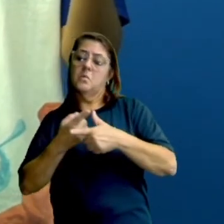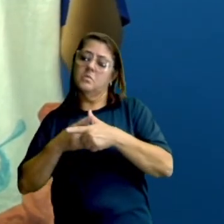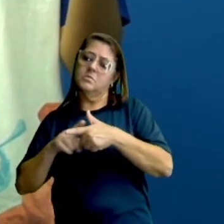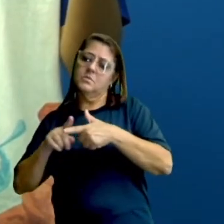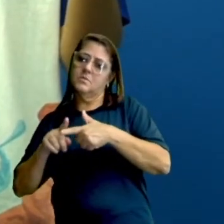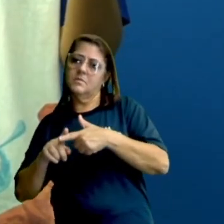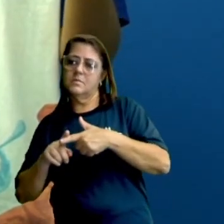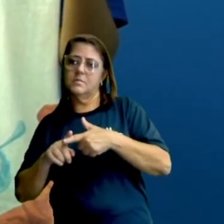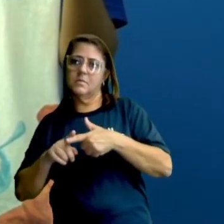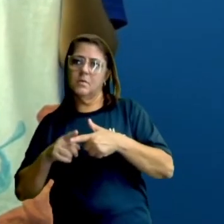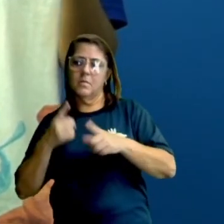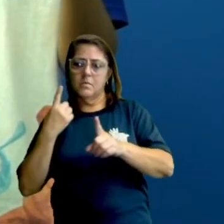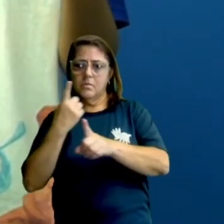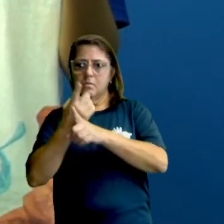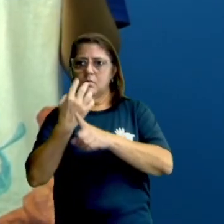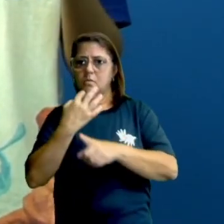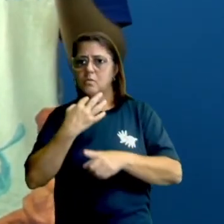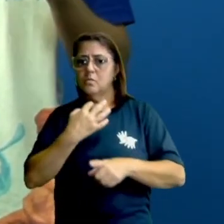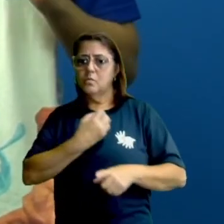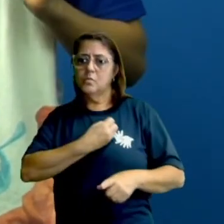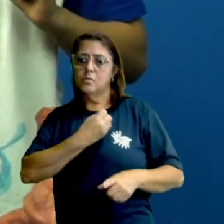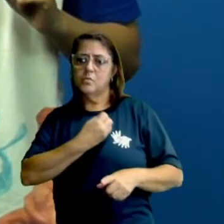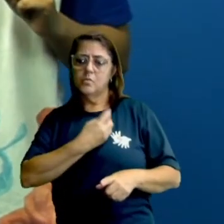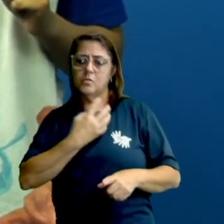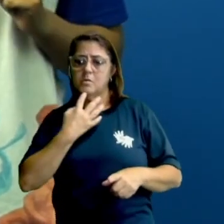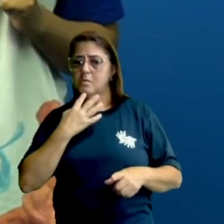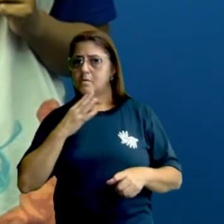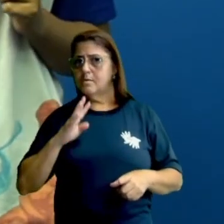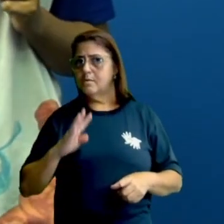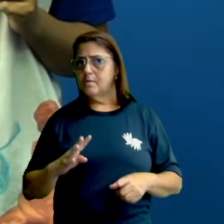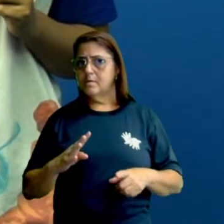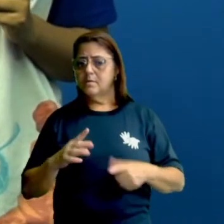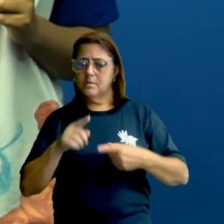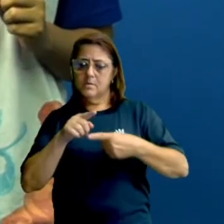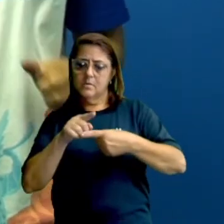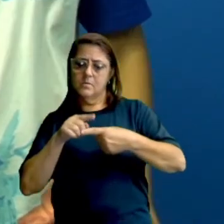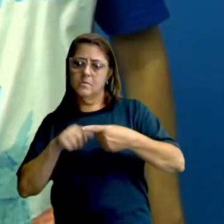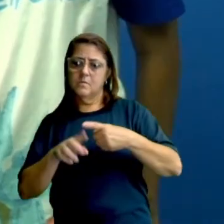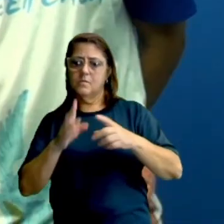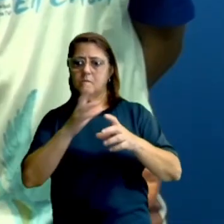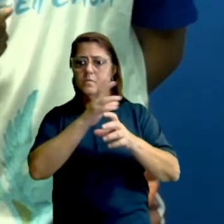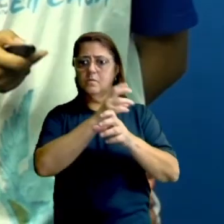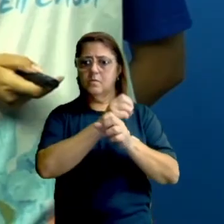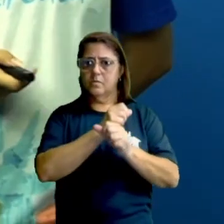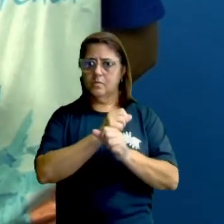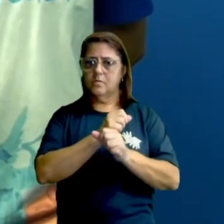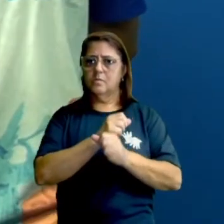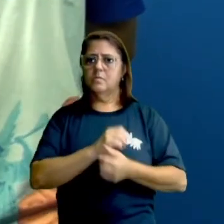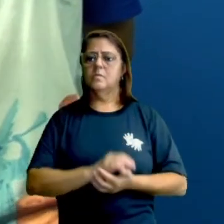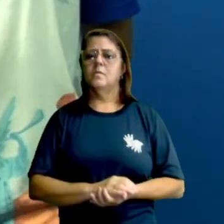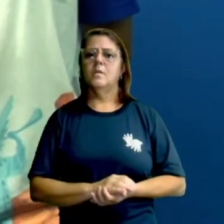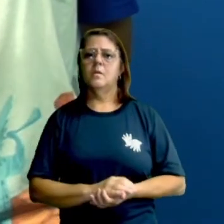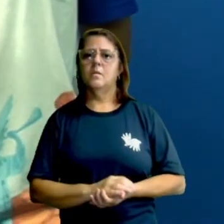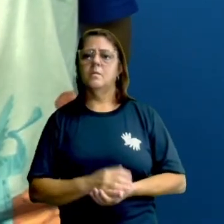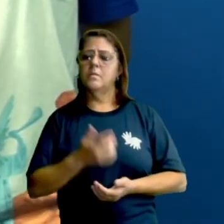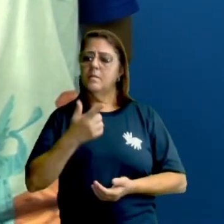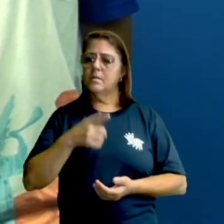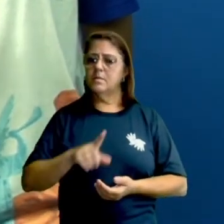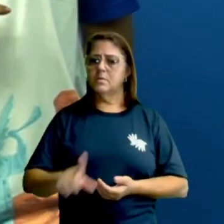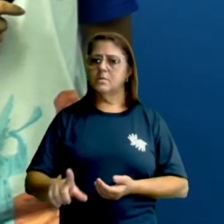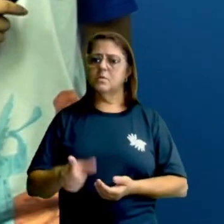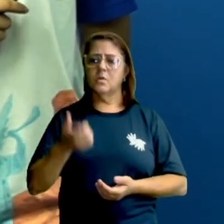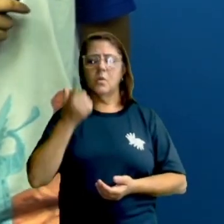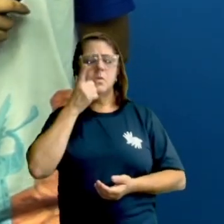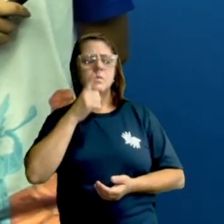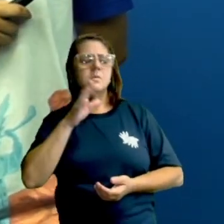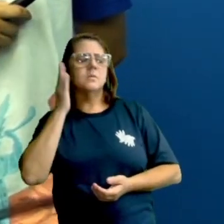achar o número desconhecido da multiplicação, eu dividi o seu total. Vamos para mais uma para a gente